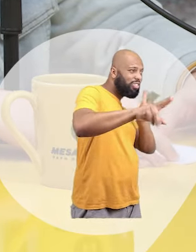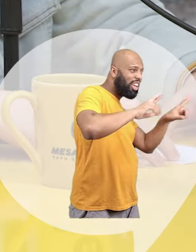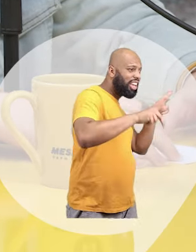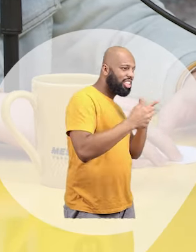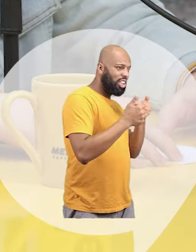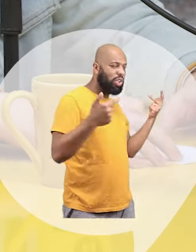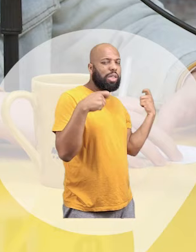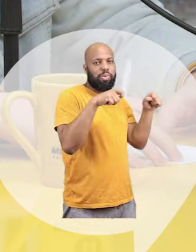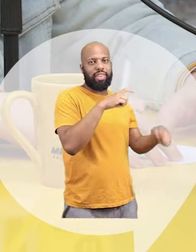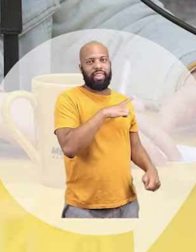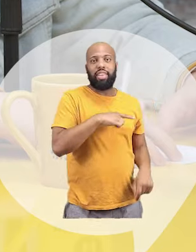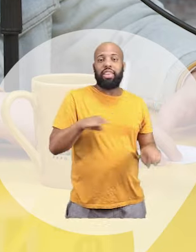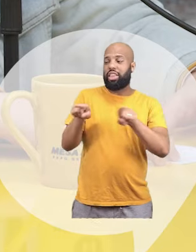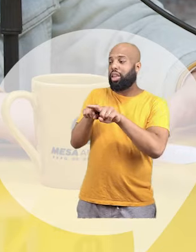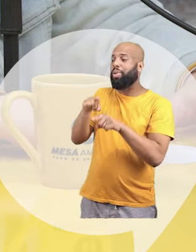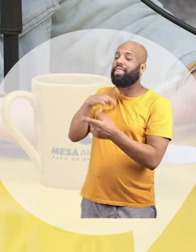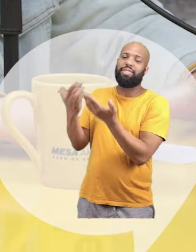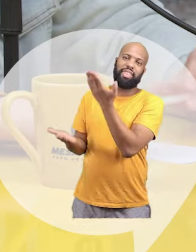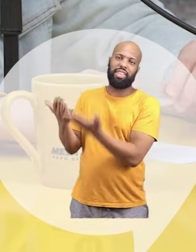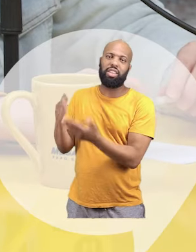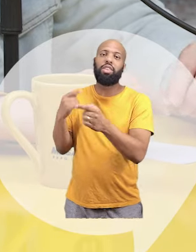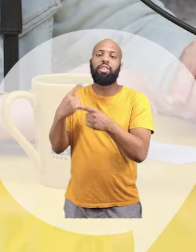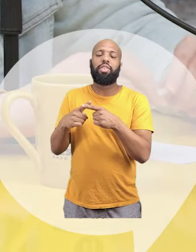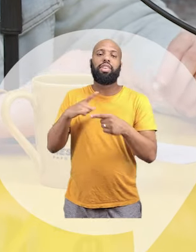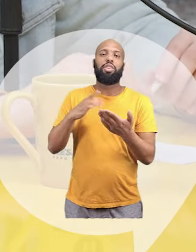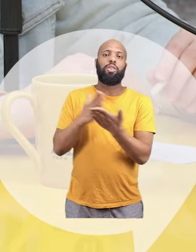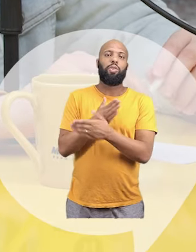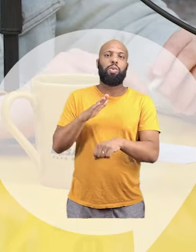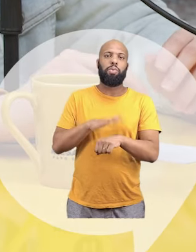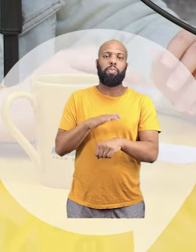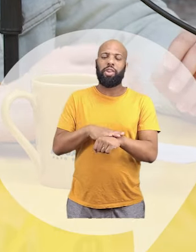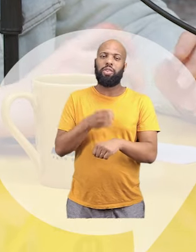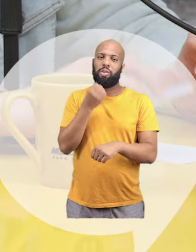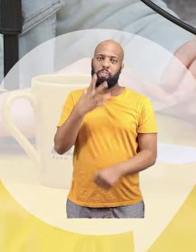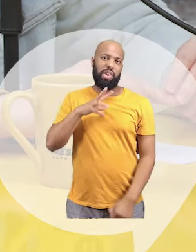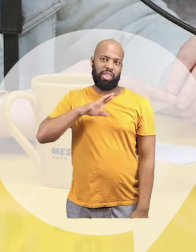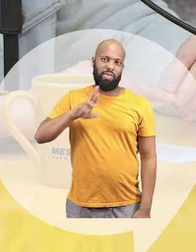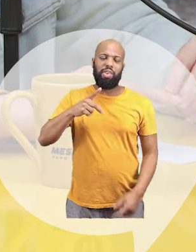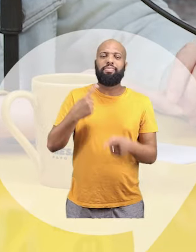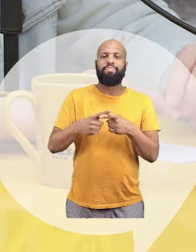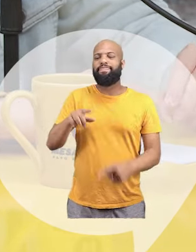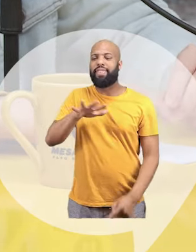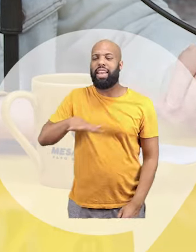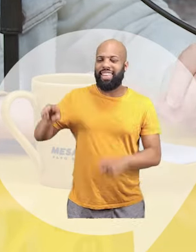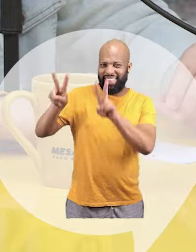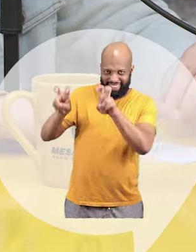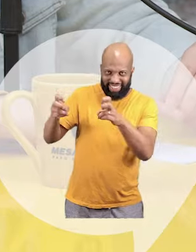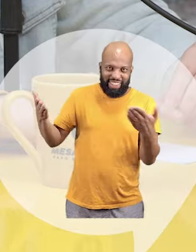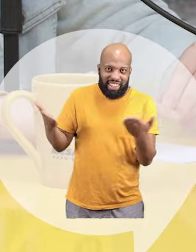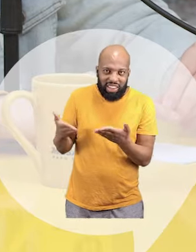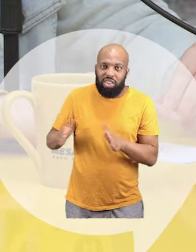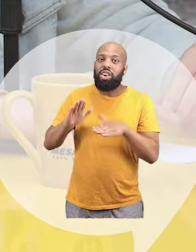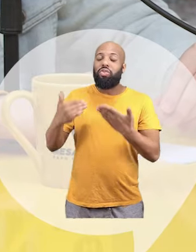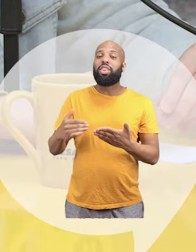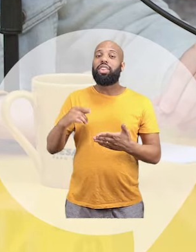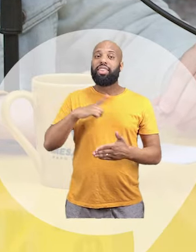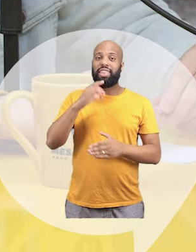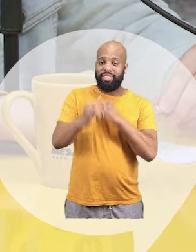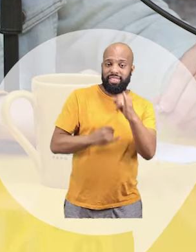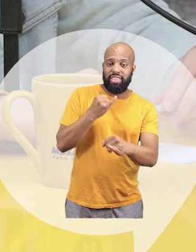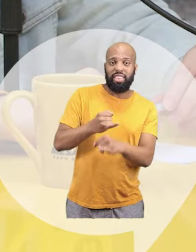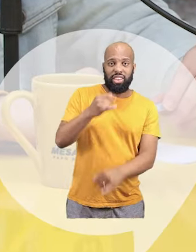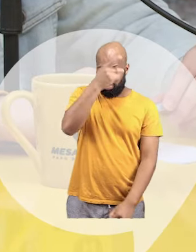as texturas que deveriam existir e tem um equilíbrio também porque isso chega uma hora que não faz tão bem também né fala já que a gente tá nesse nesse assunto e tal